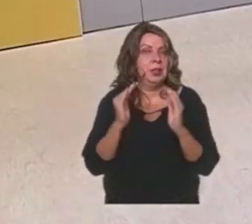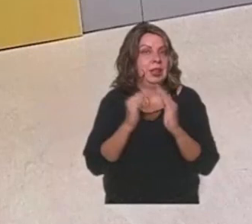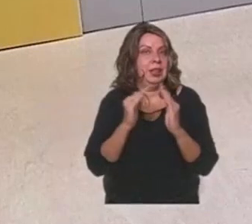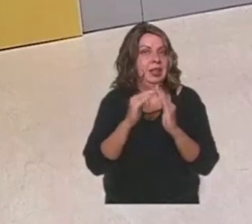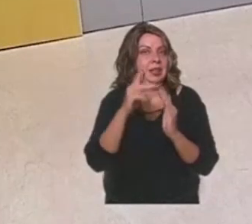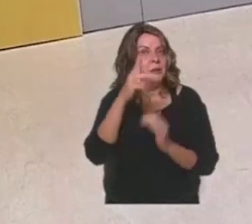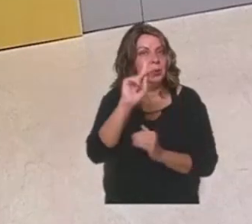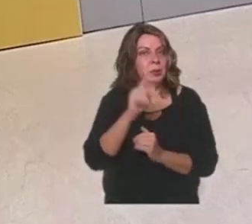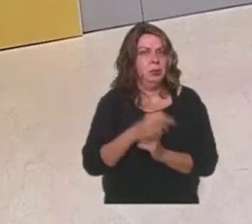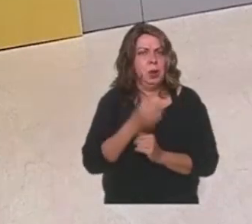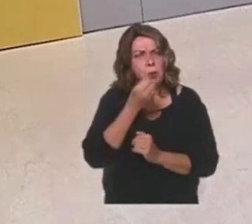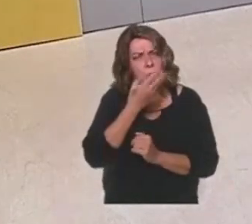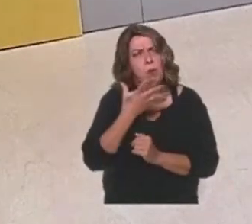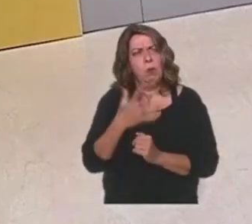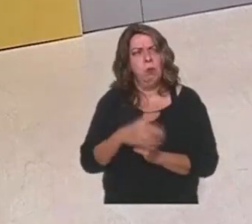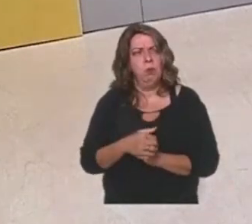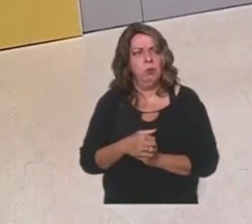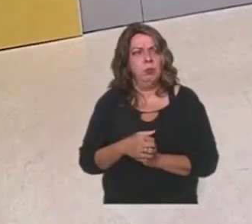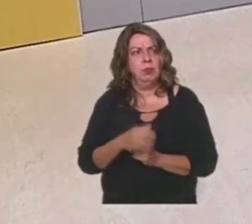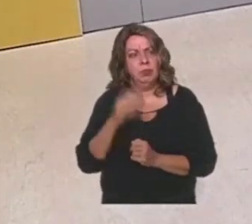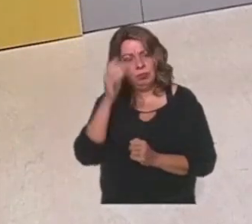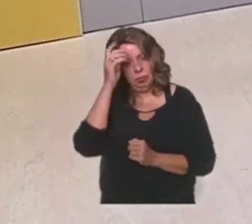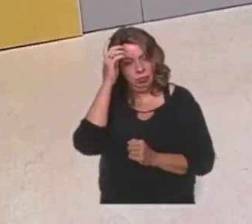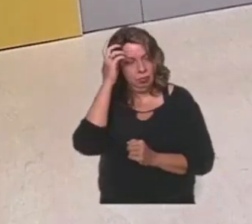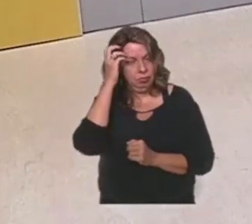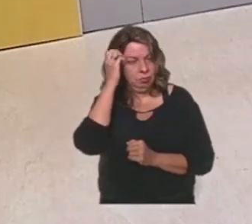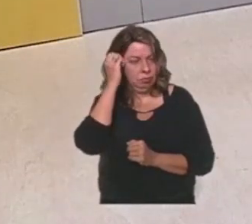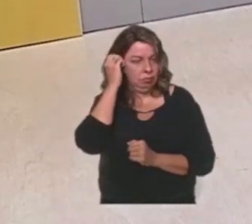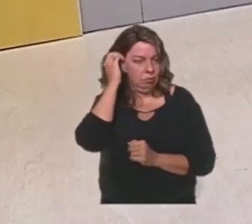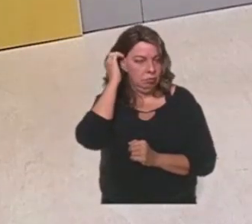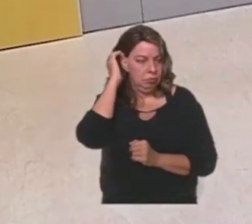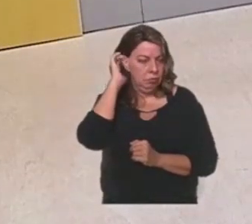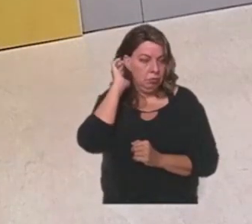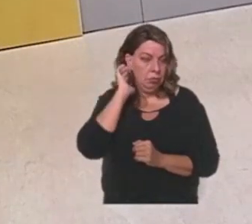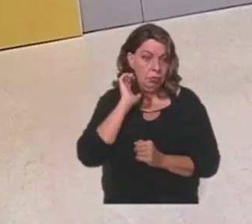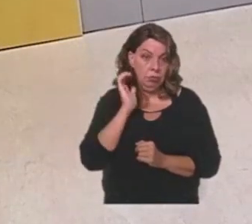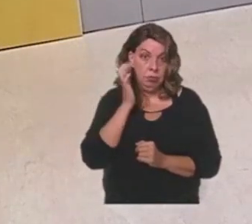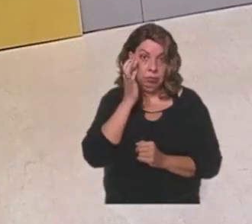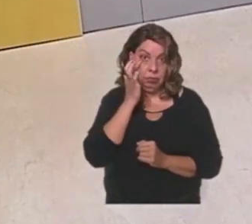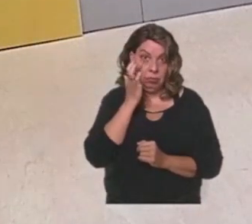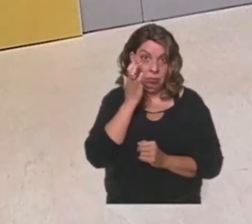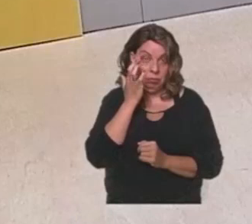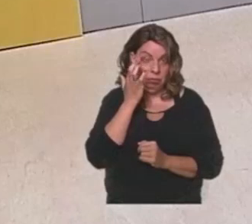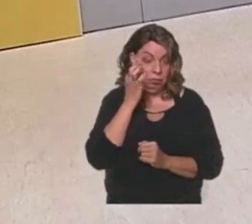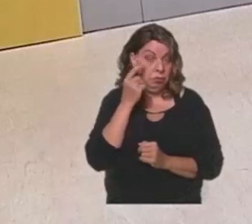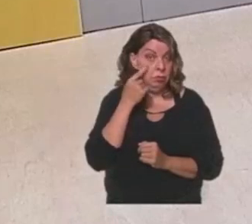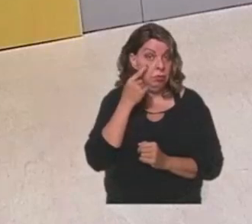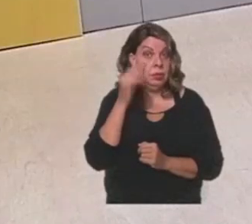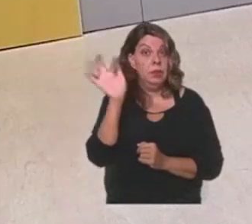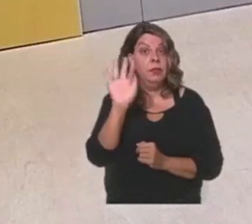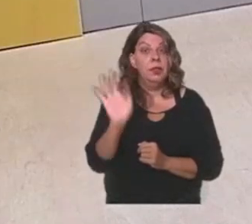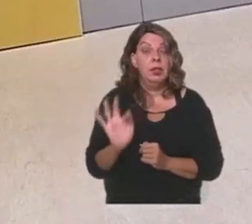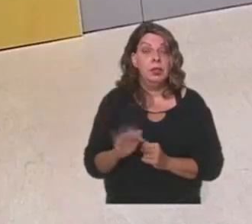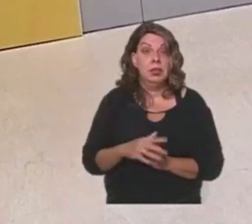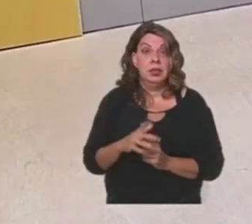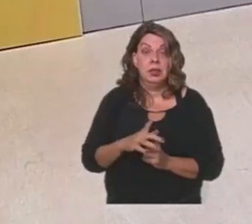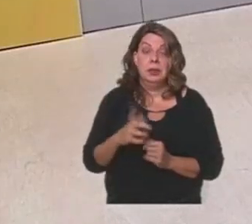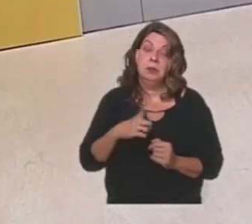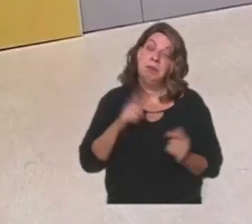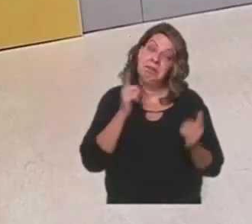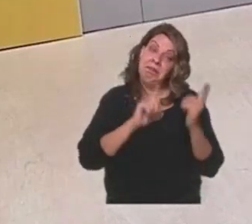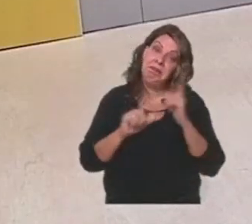não? Vamos torcer, né? Vamos acreditar. Quero ver você aí feliz da vida, abraçando aí o seu carro